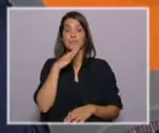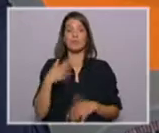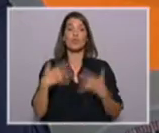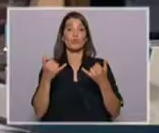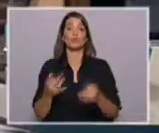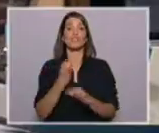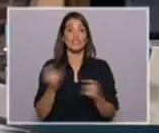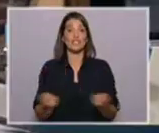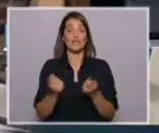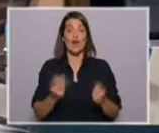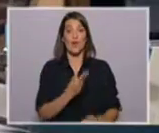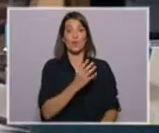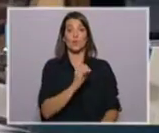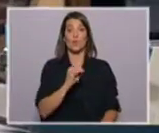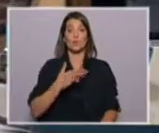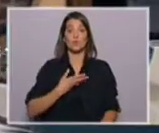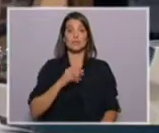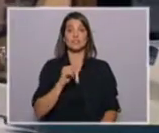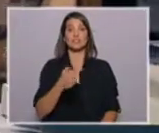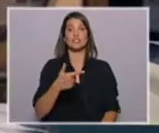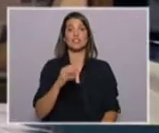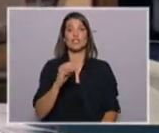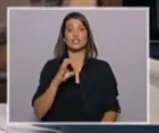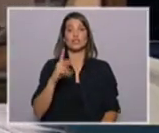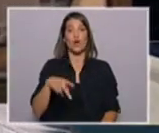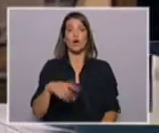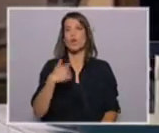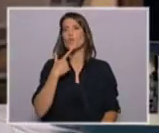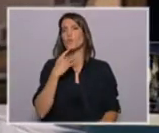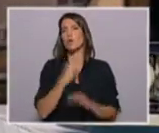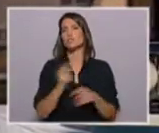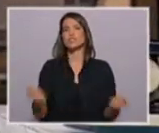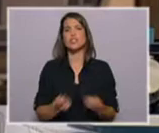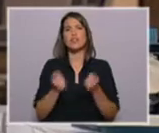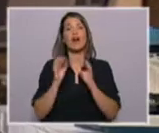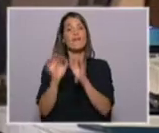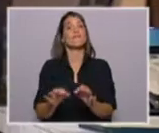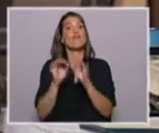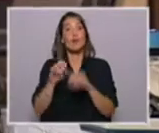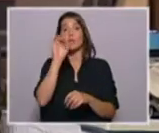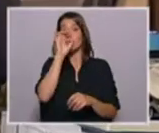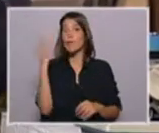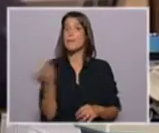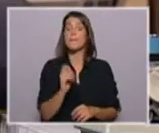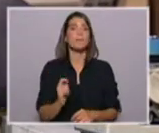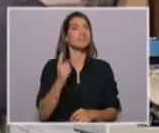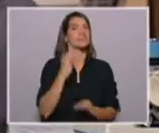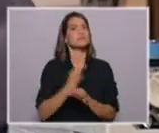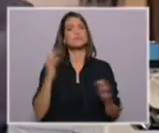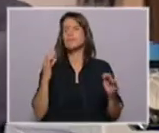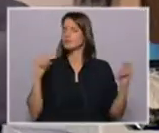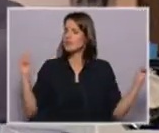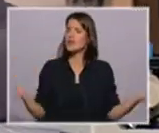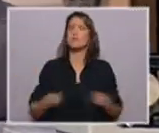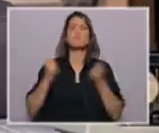Woodstock, onde nós temos todo um conjunto de manifestações pró-ambiente, das primeiras grandes manifestações ambientais no